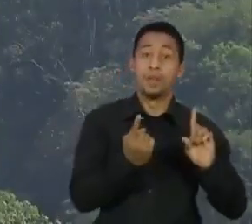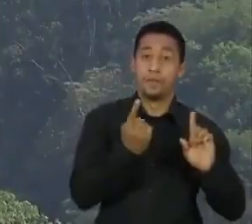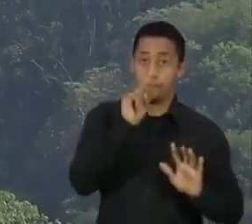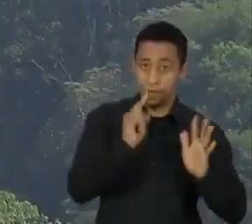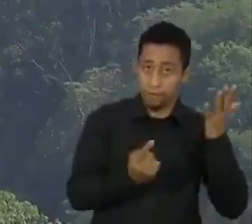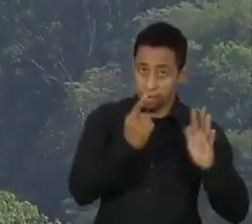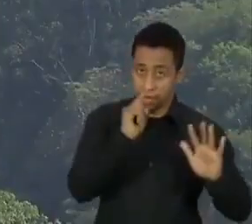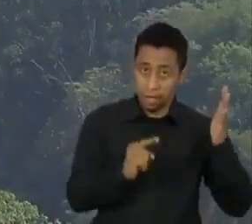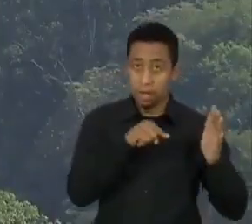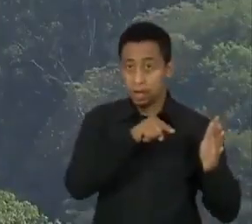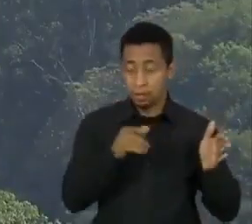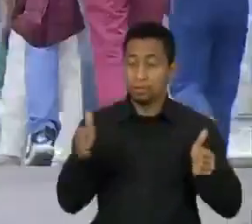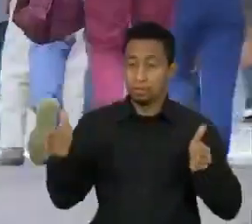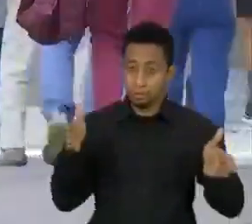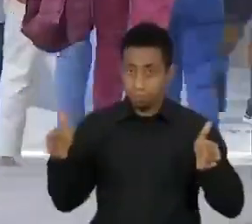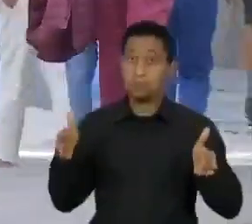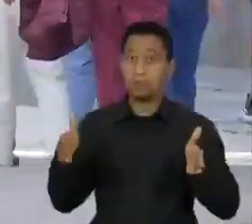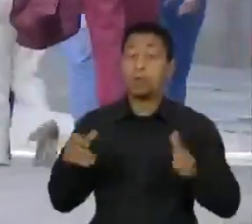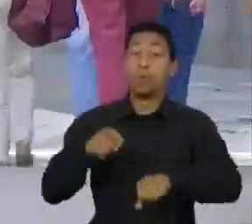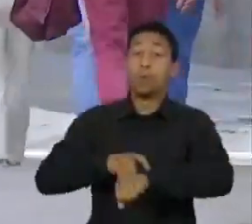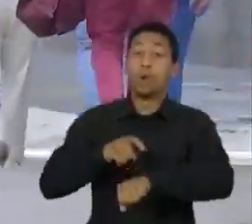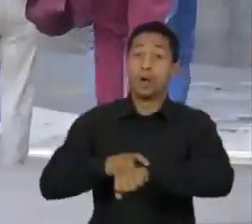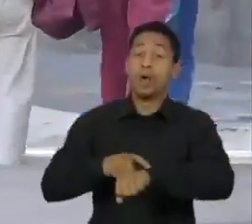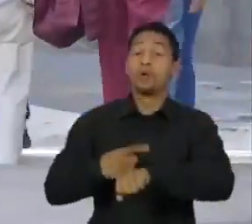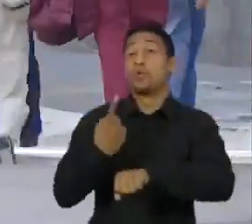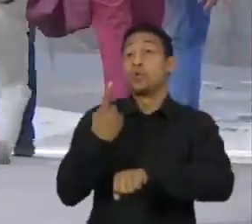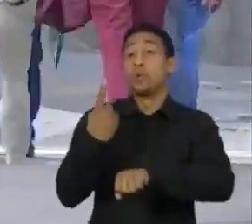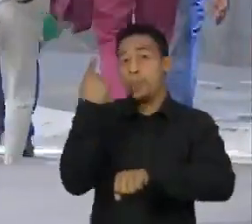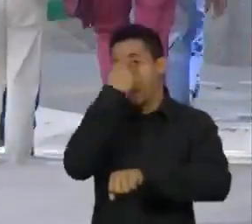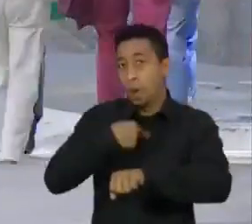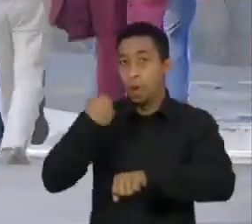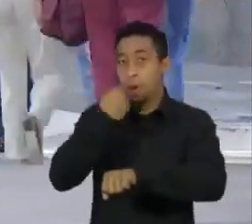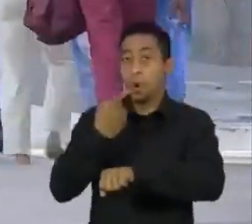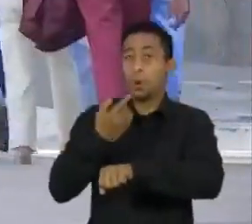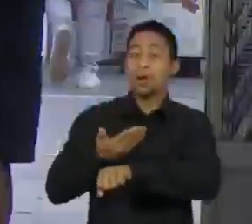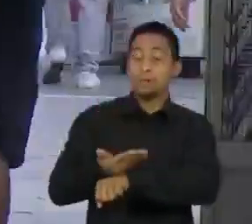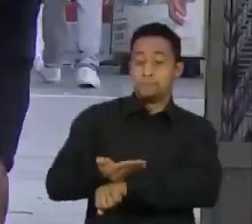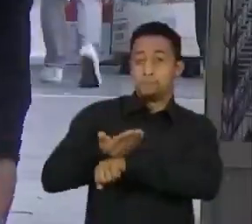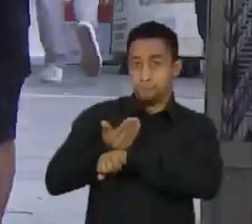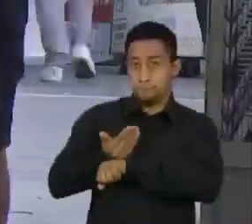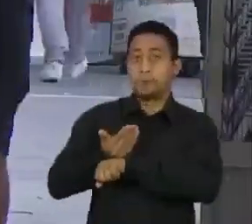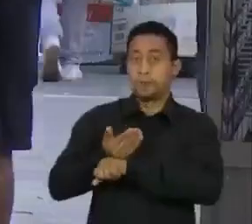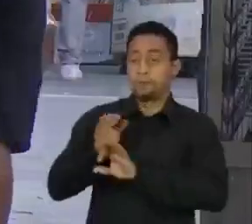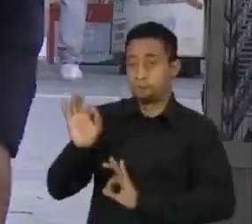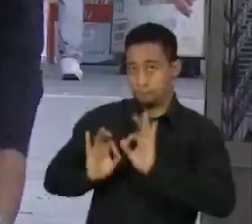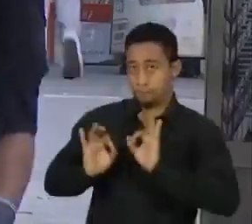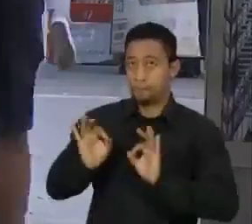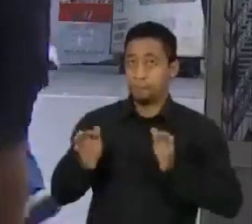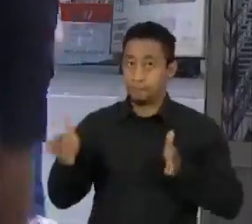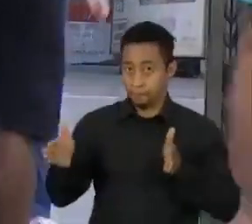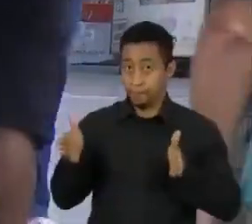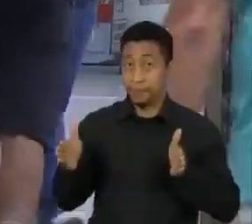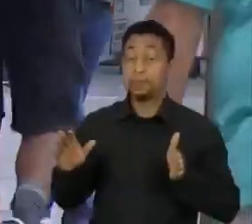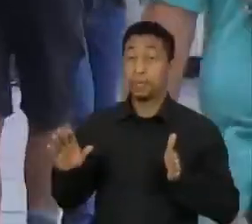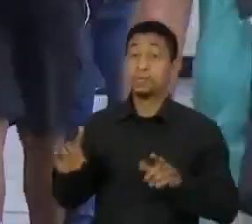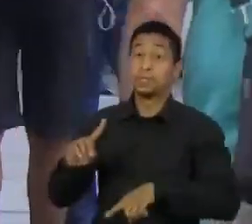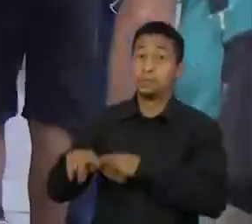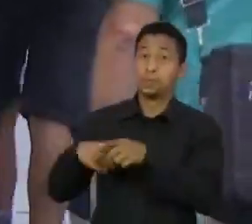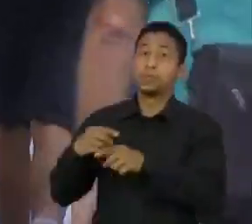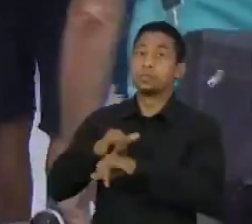adiantavam o relógio em uma hora a pesquisa foi realizada entre os dias 13 e 15 de setembro